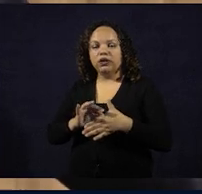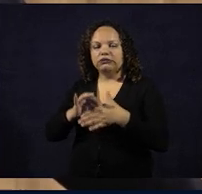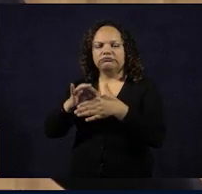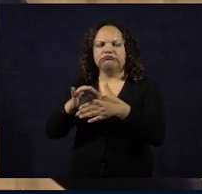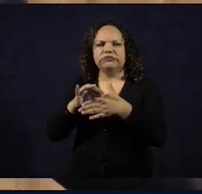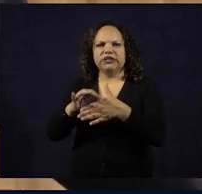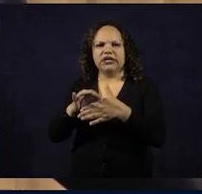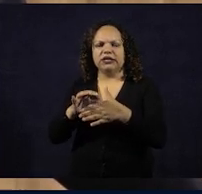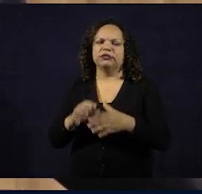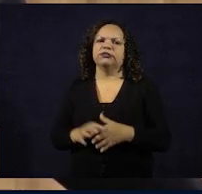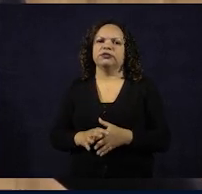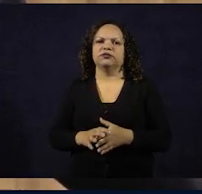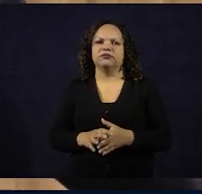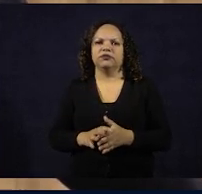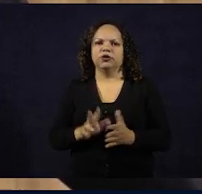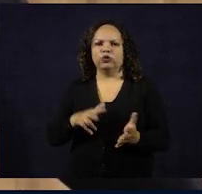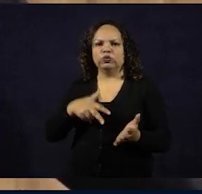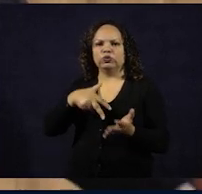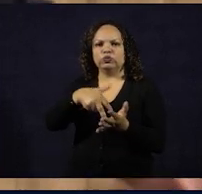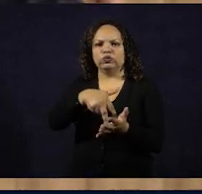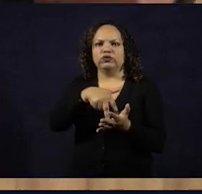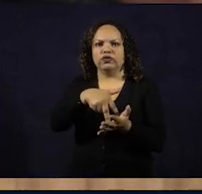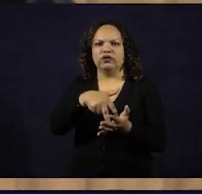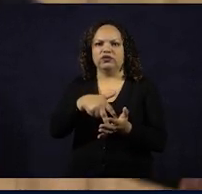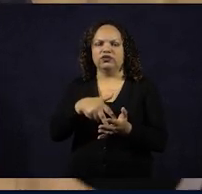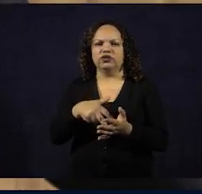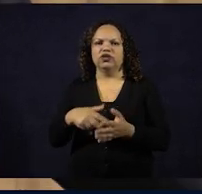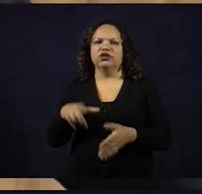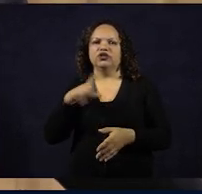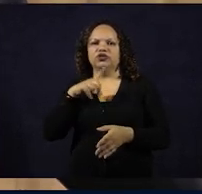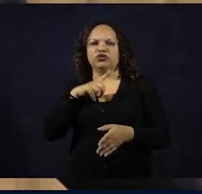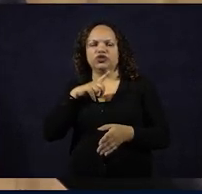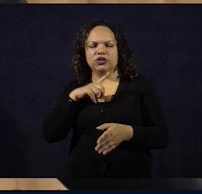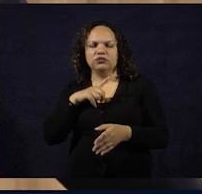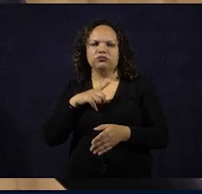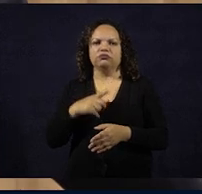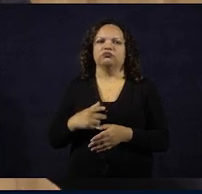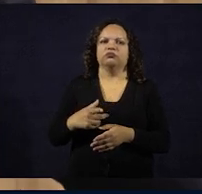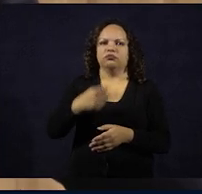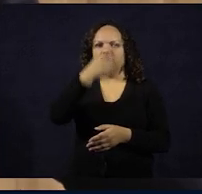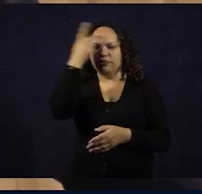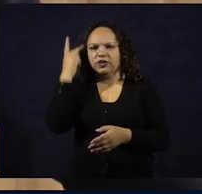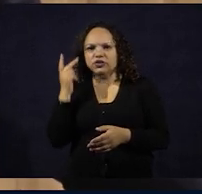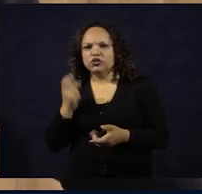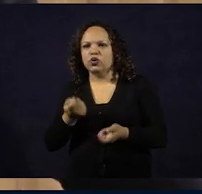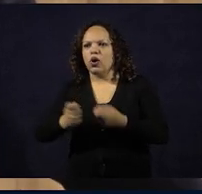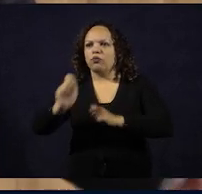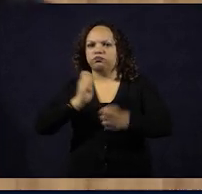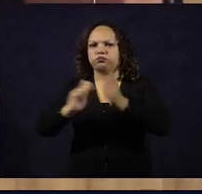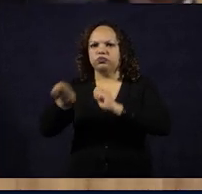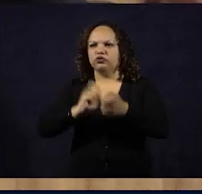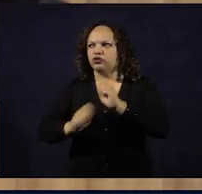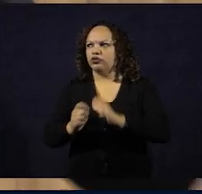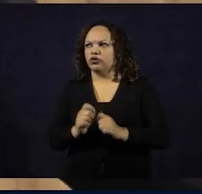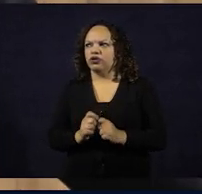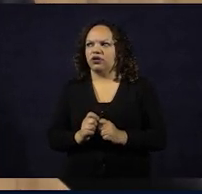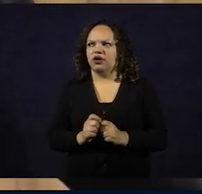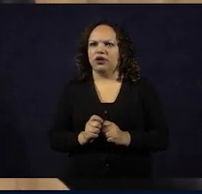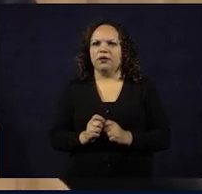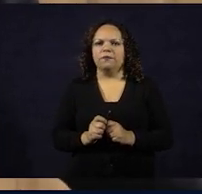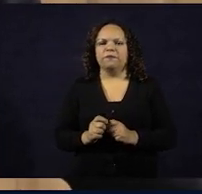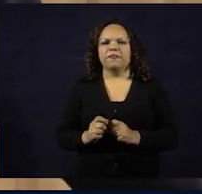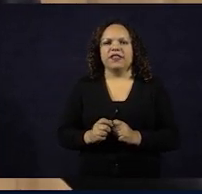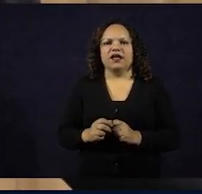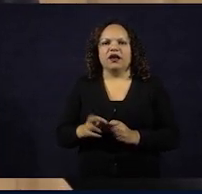a empresa ela tinha acionistas desde o início auditoria de primeira linha desde 87